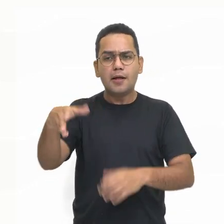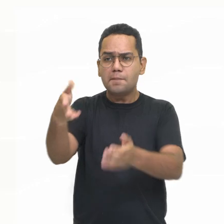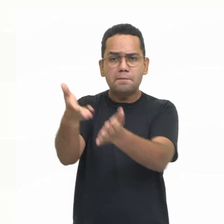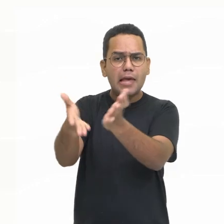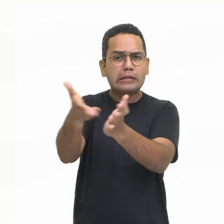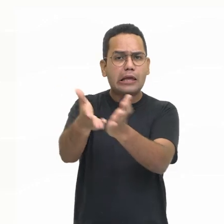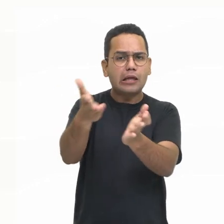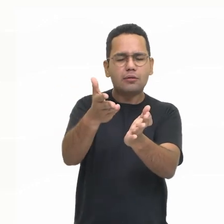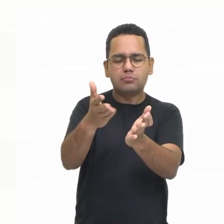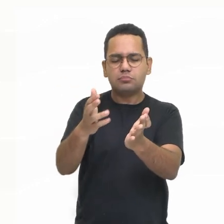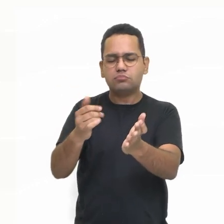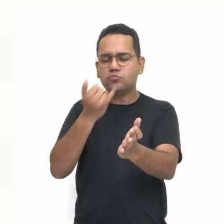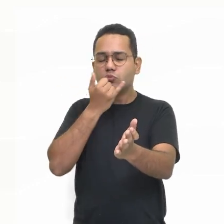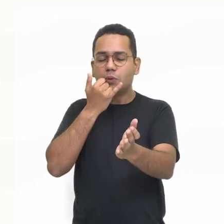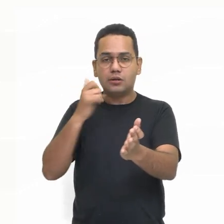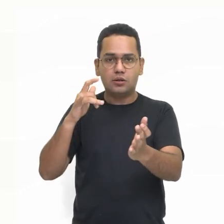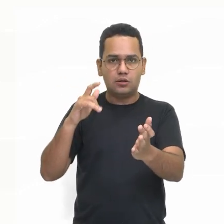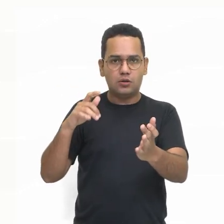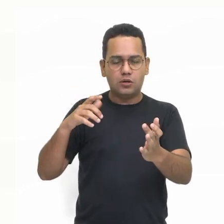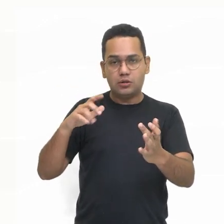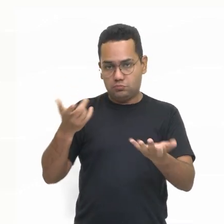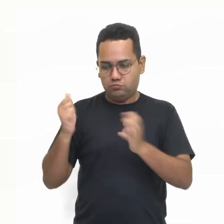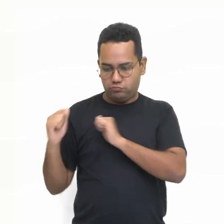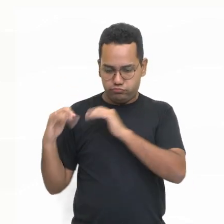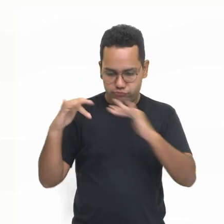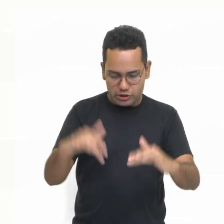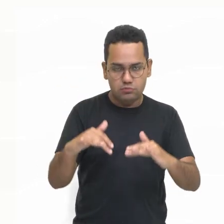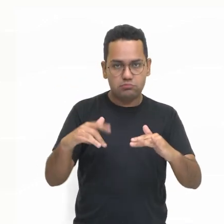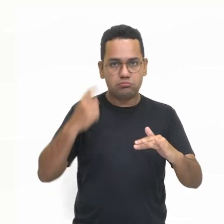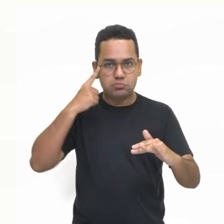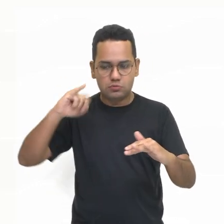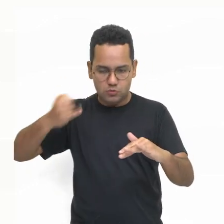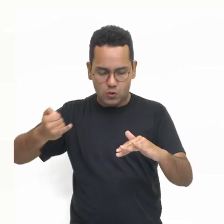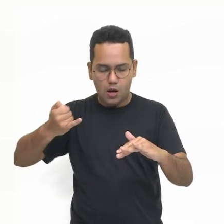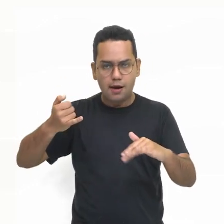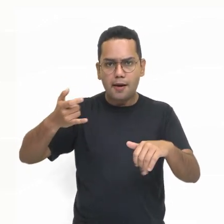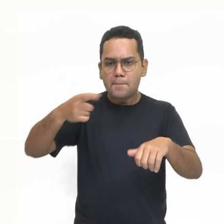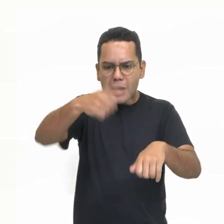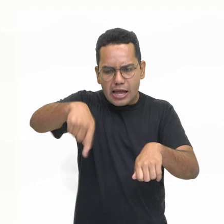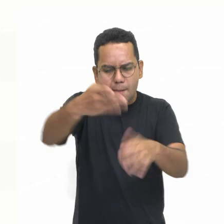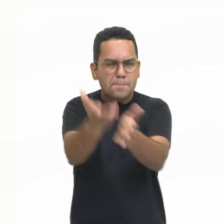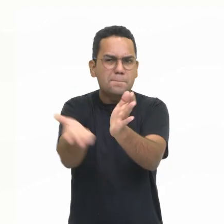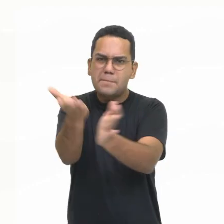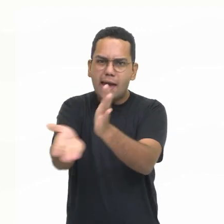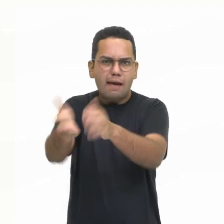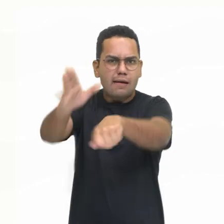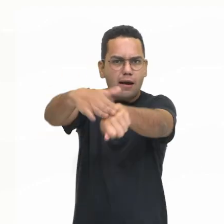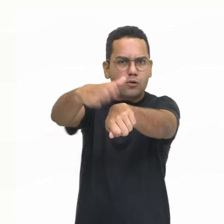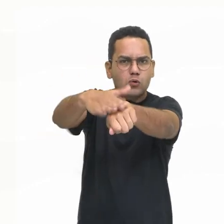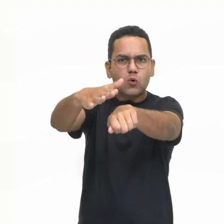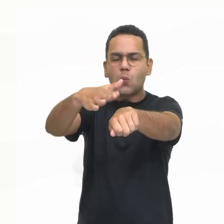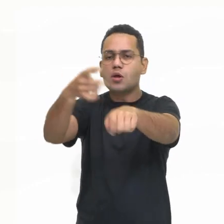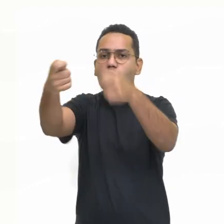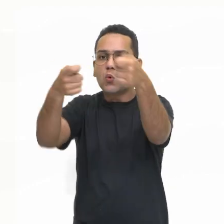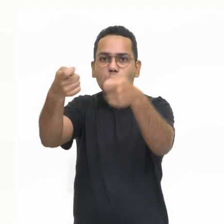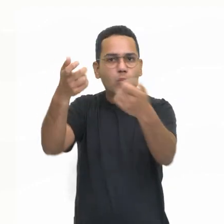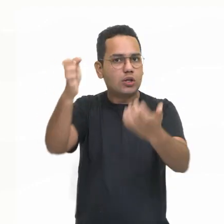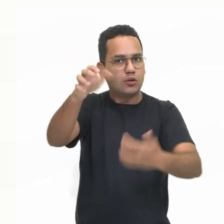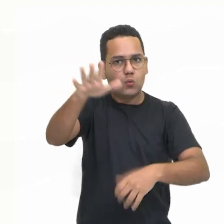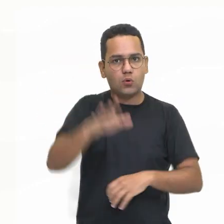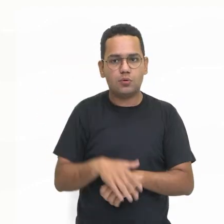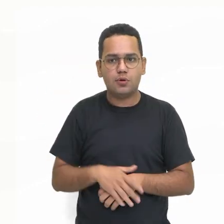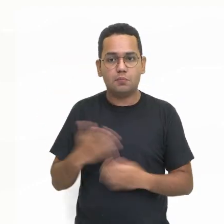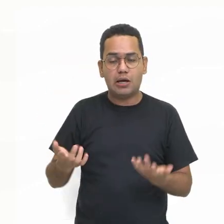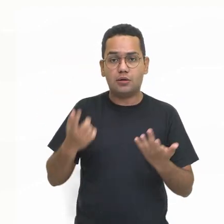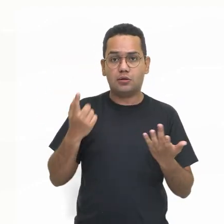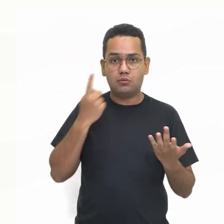Então, eles se apropriam dessa situação, deste momento pós-guerra, o momento em que o Japão perdeu a guerra, o momento em que o Japão